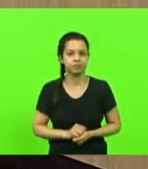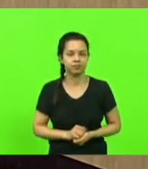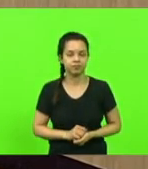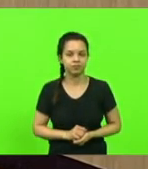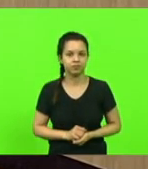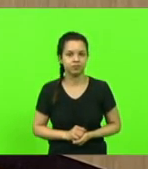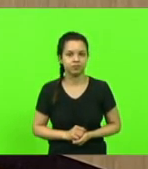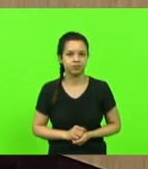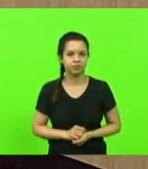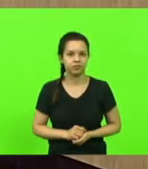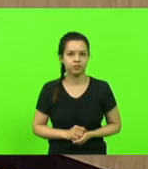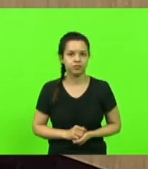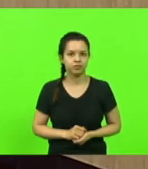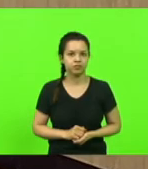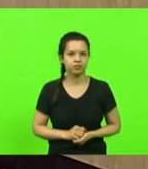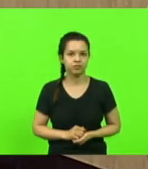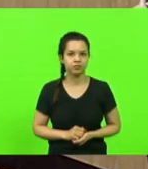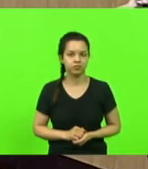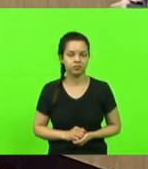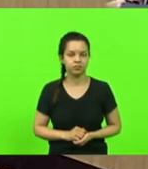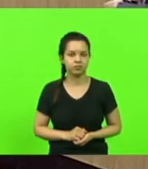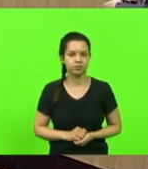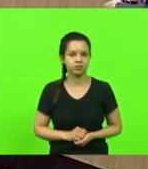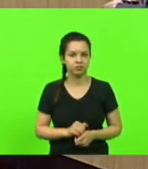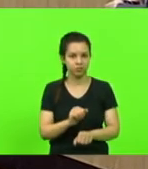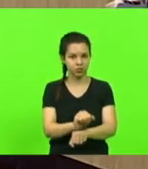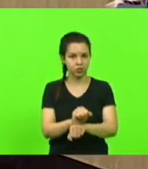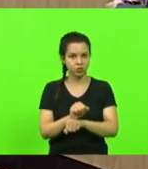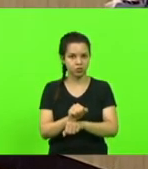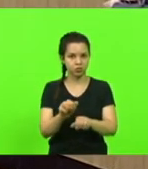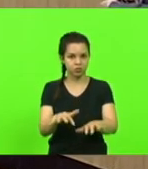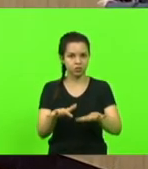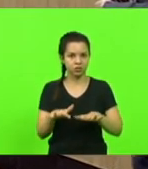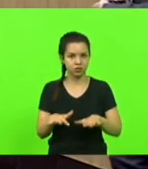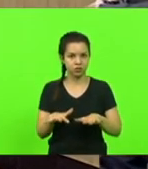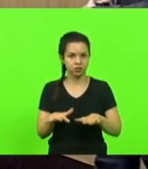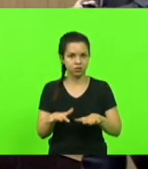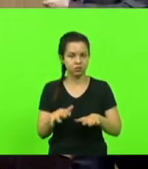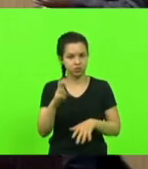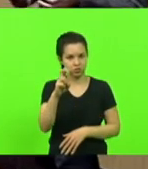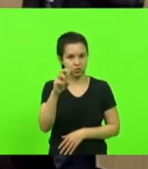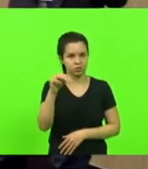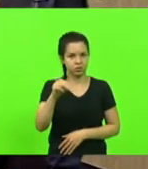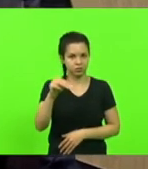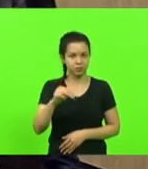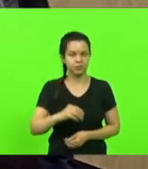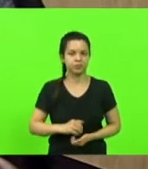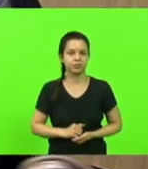Está suspensa a sessão por 5 minutos.